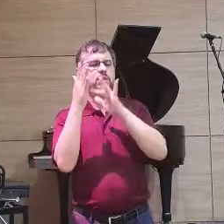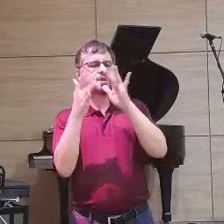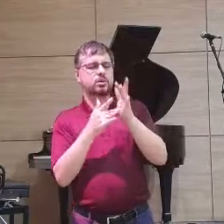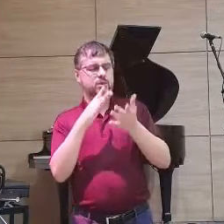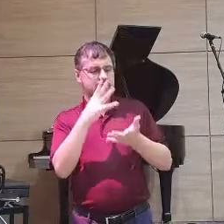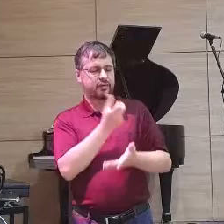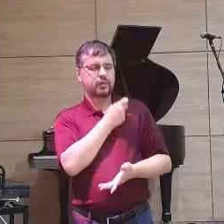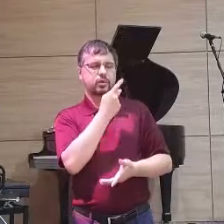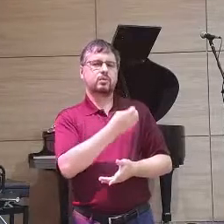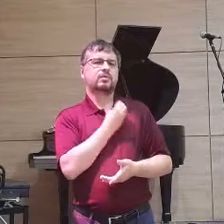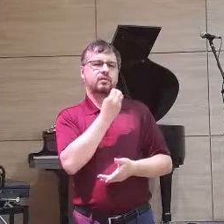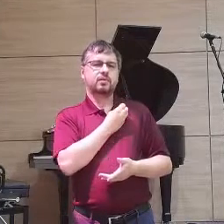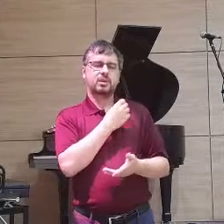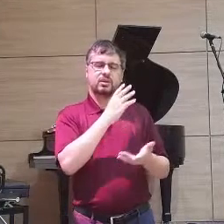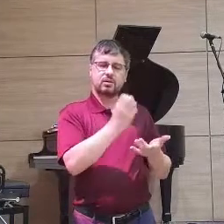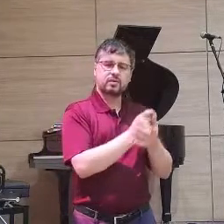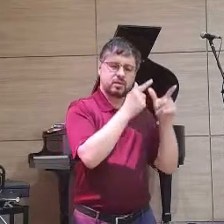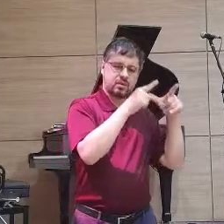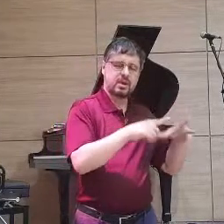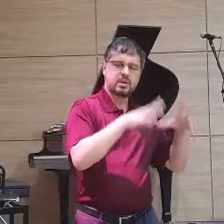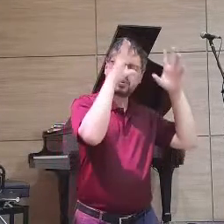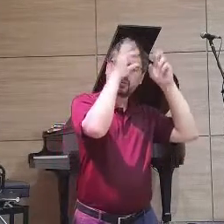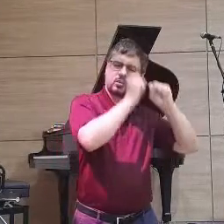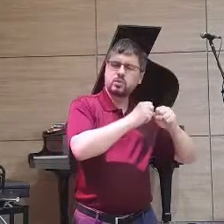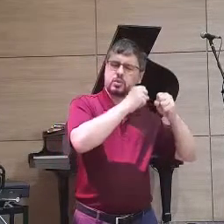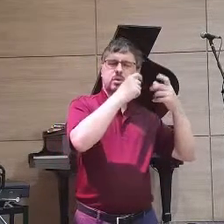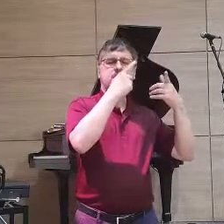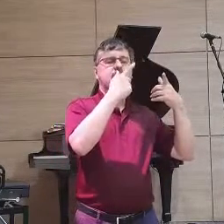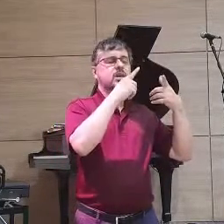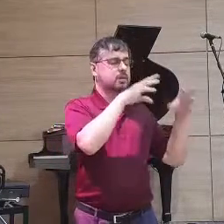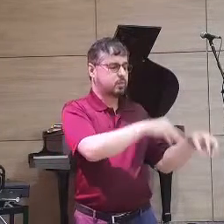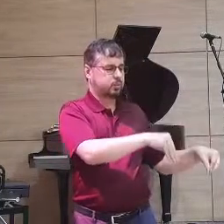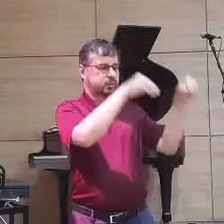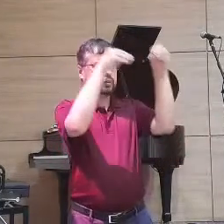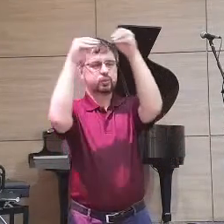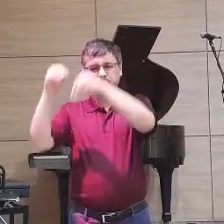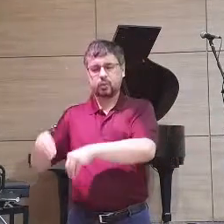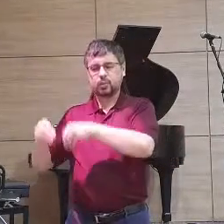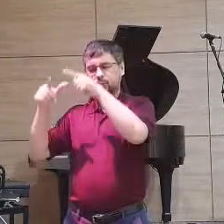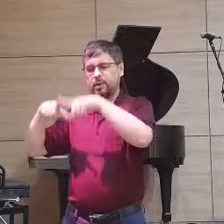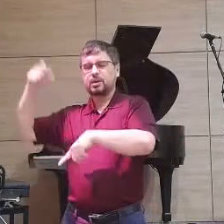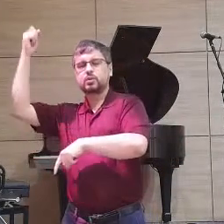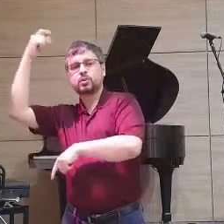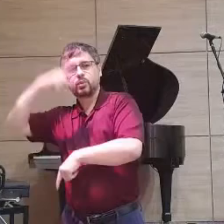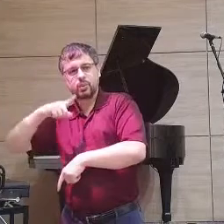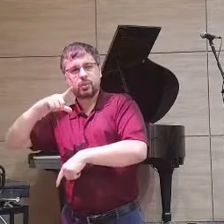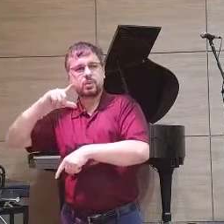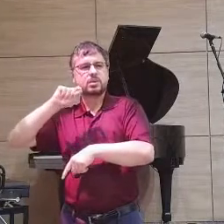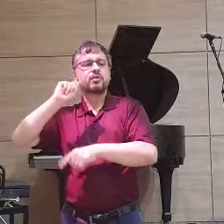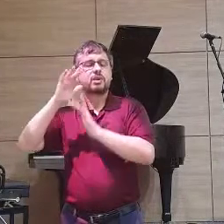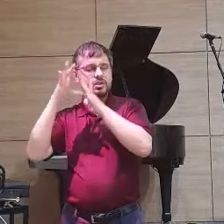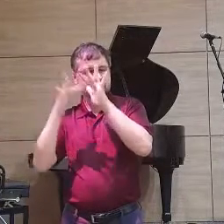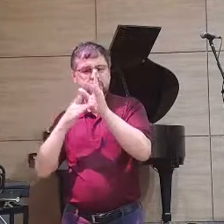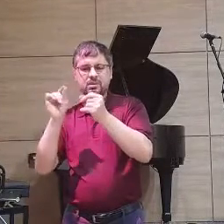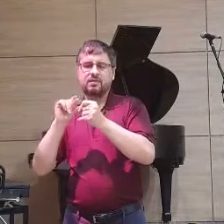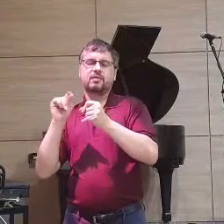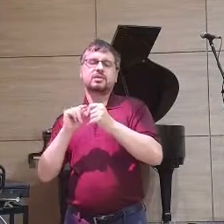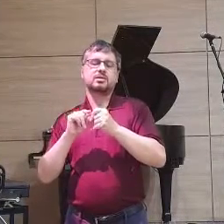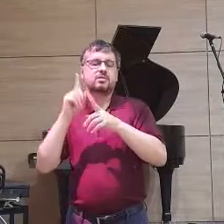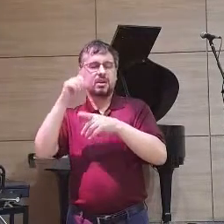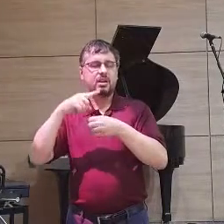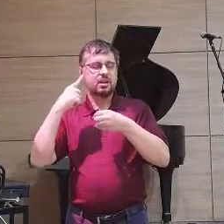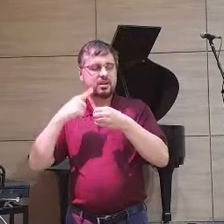primeira Pedro Capítulo 2 Versículo 9 do reino das trevas e transportou para o reino da luz e na Jerusalém